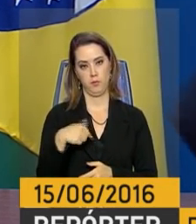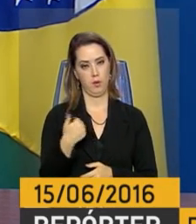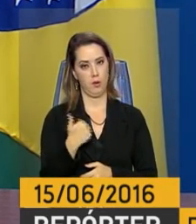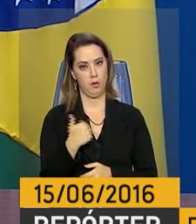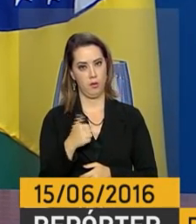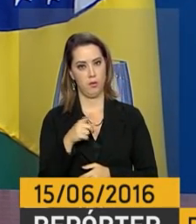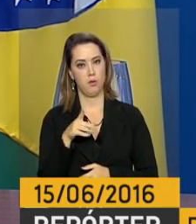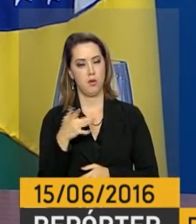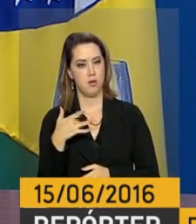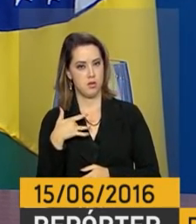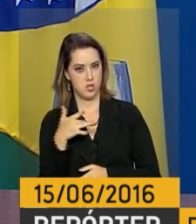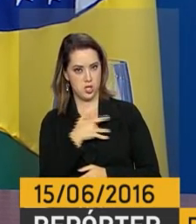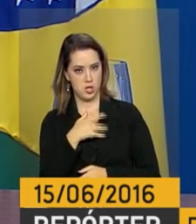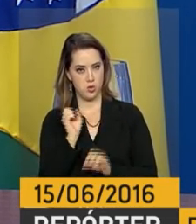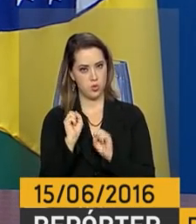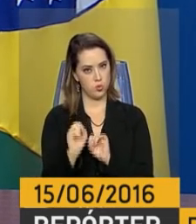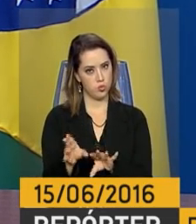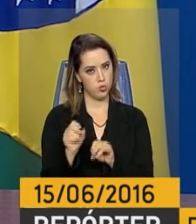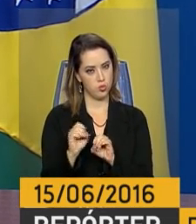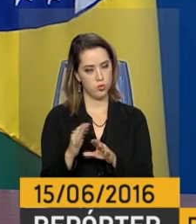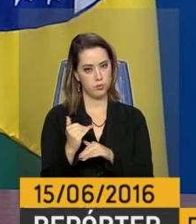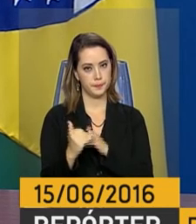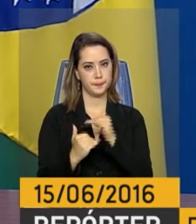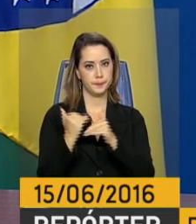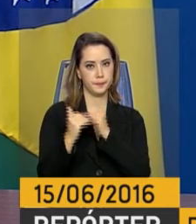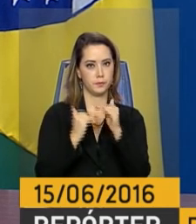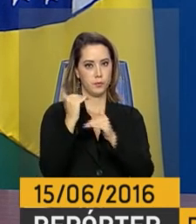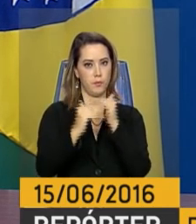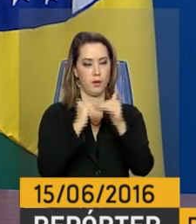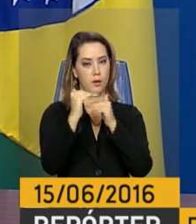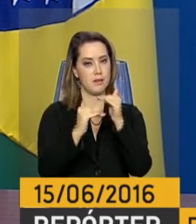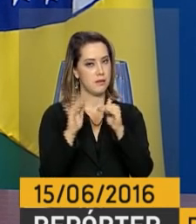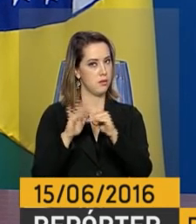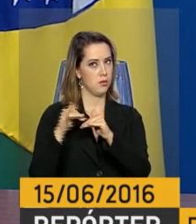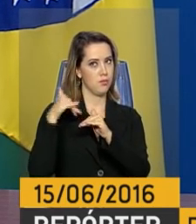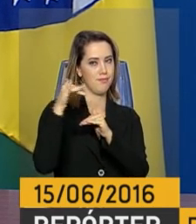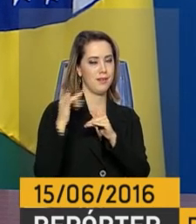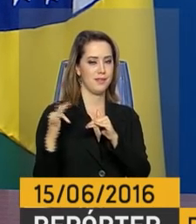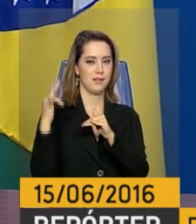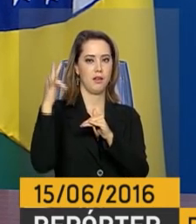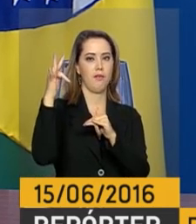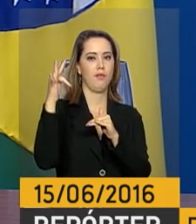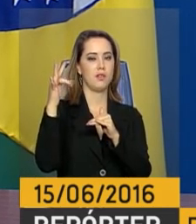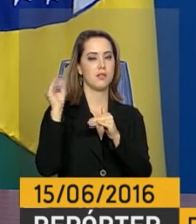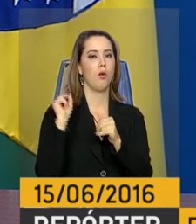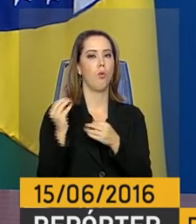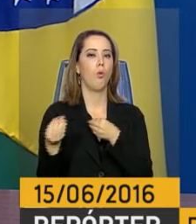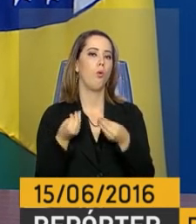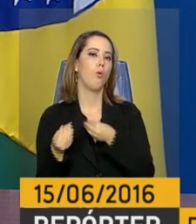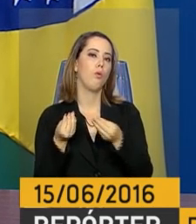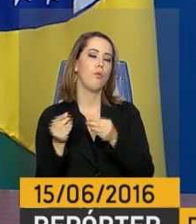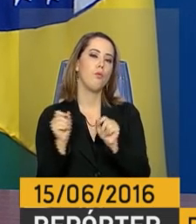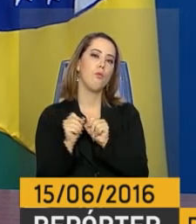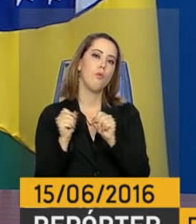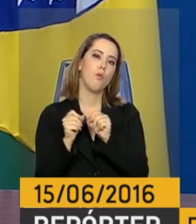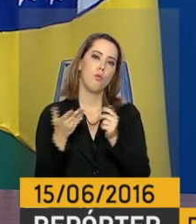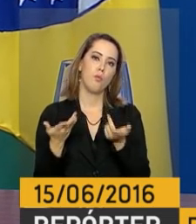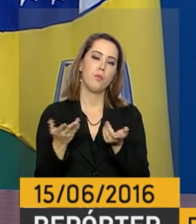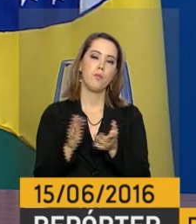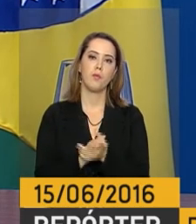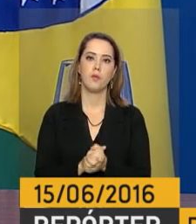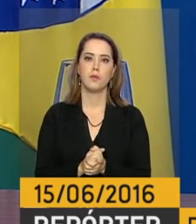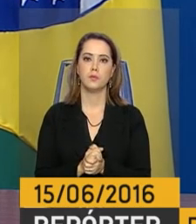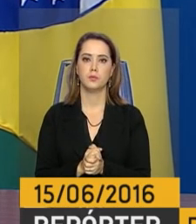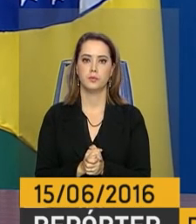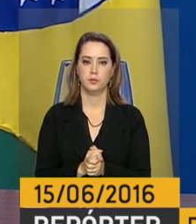despesas de educação, etc., saúde, cresceram muito acima, da inflação a percentuais muito mais elevados